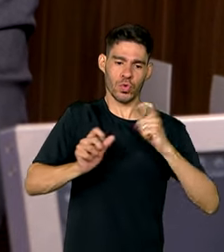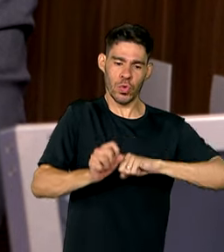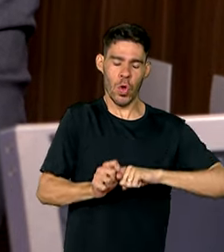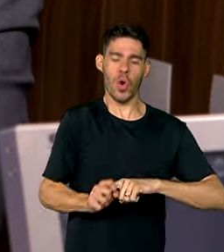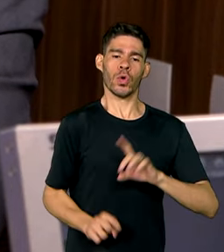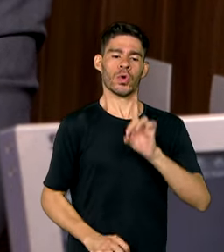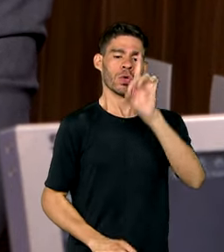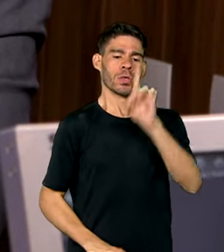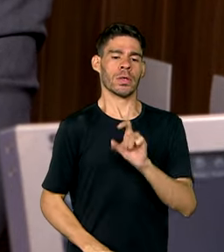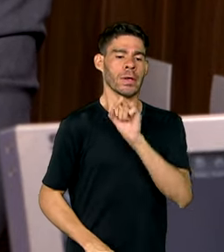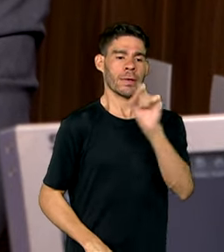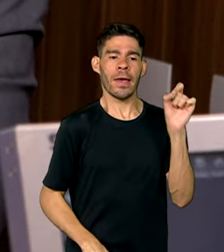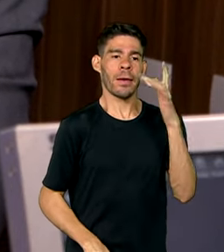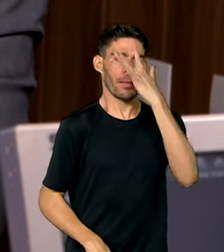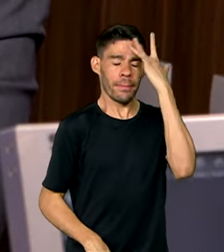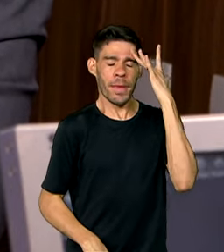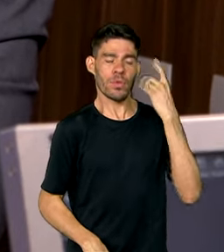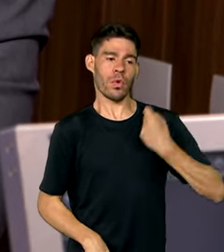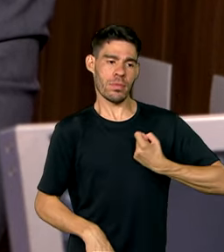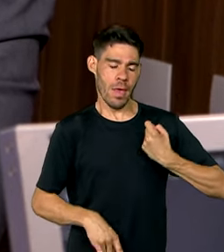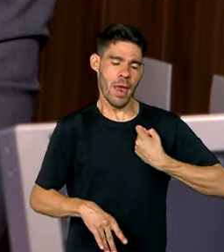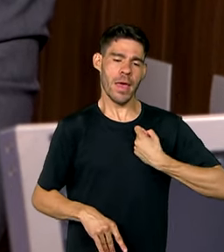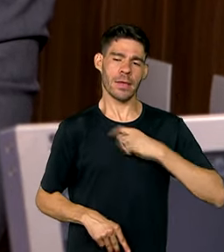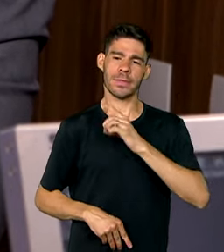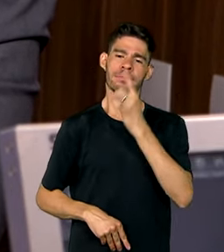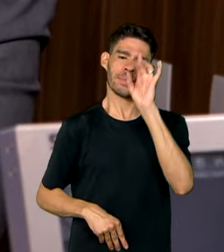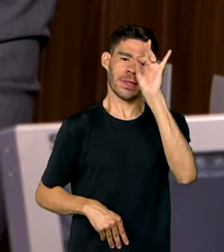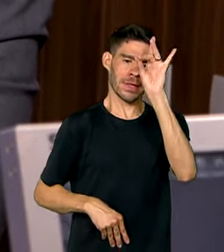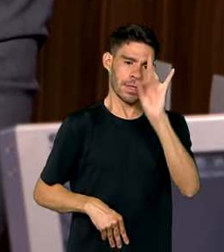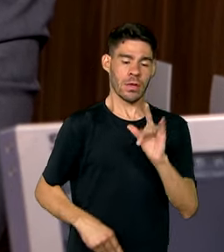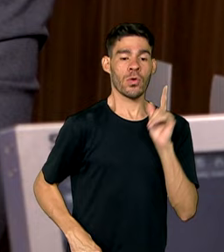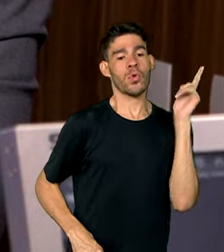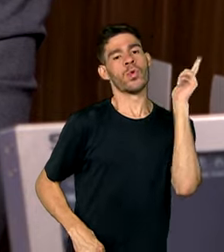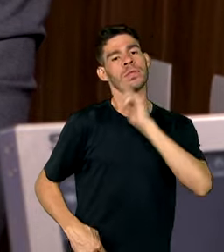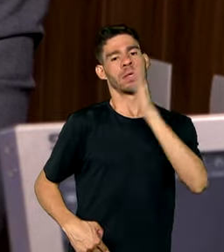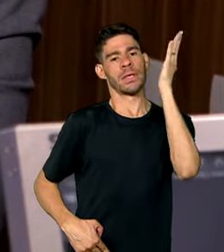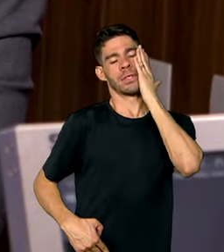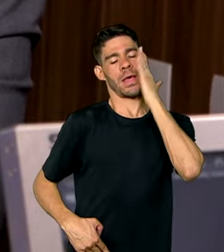são os beneficiários finais, endereço. Então, agora a gente consegue